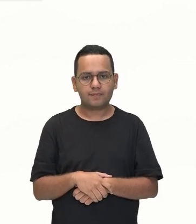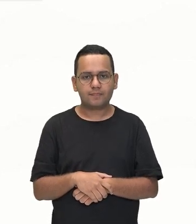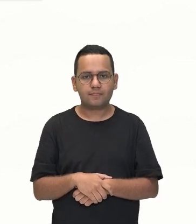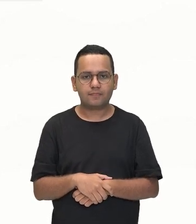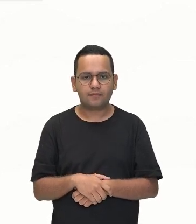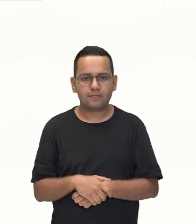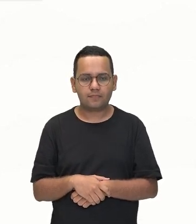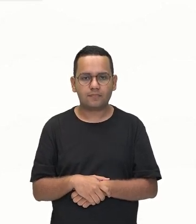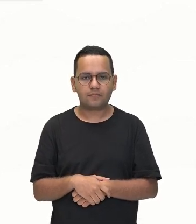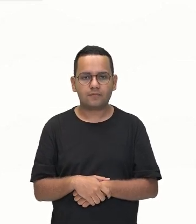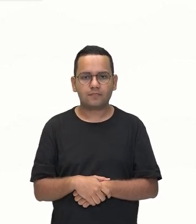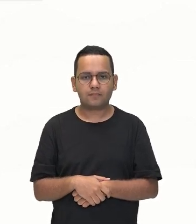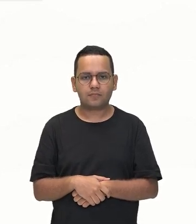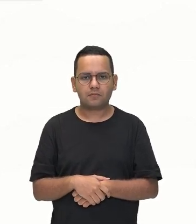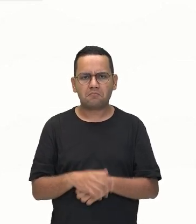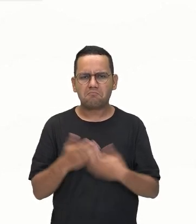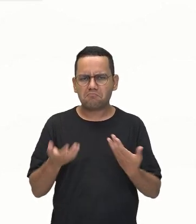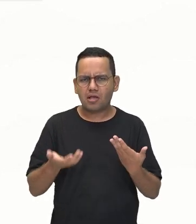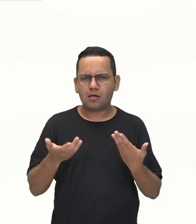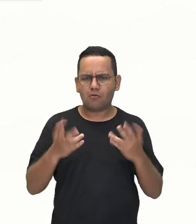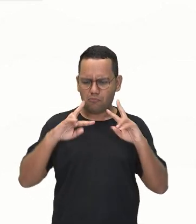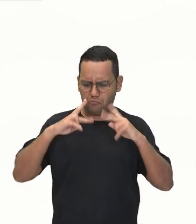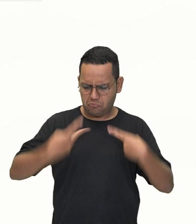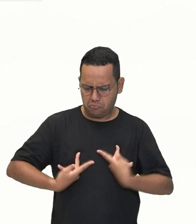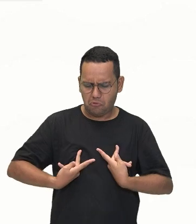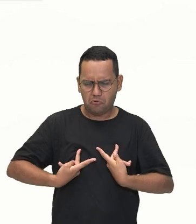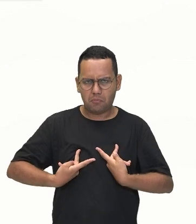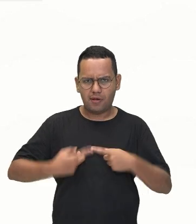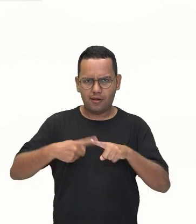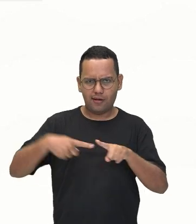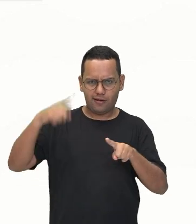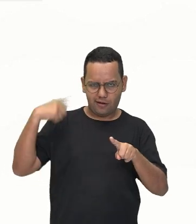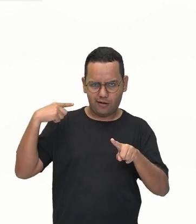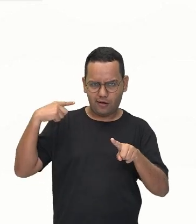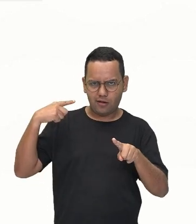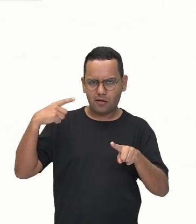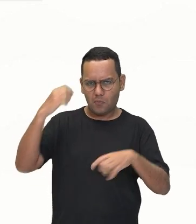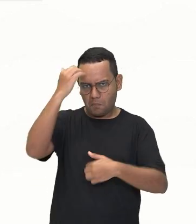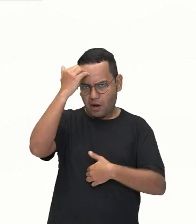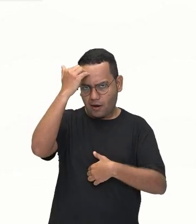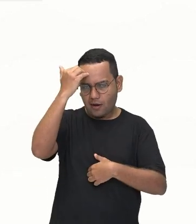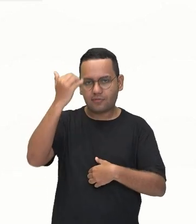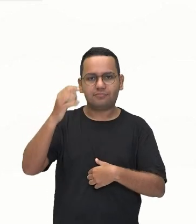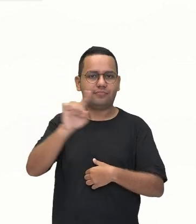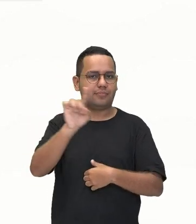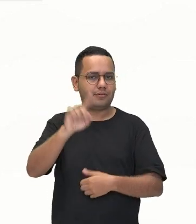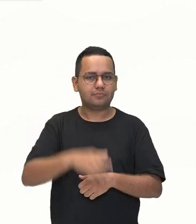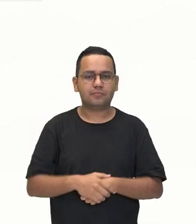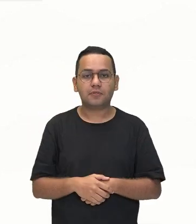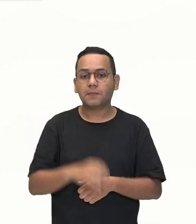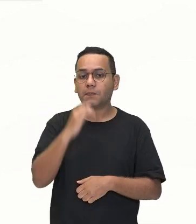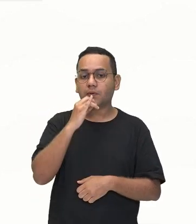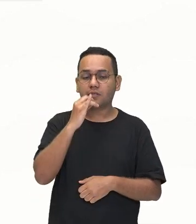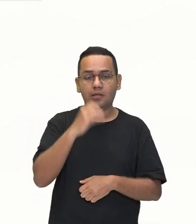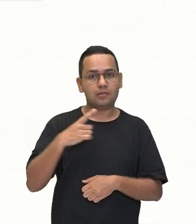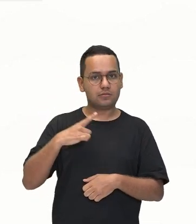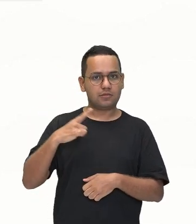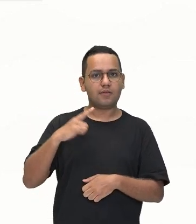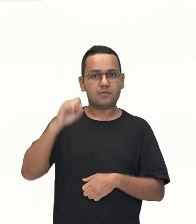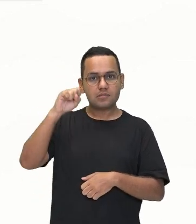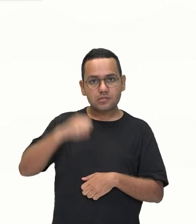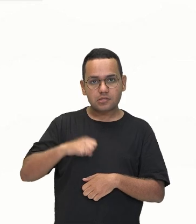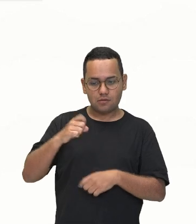não vem do macaco. Ele teve um ancestral comum e esse ancestral